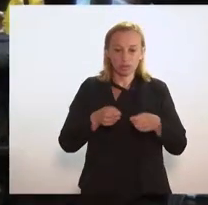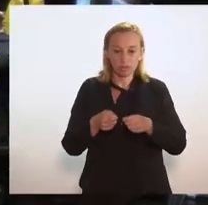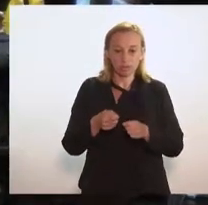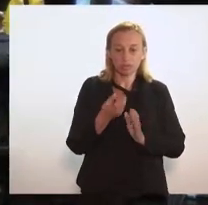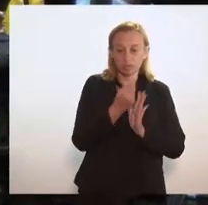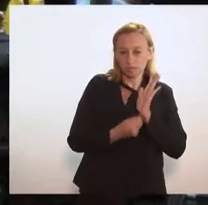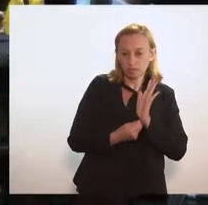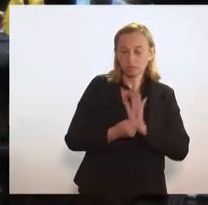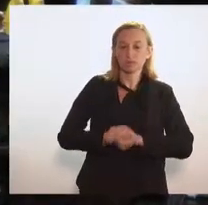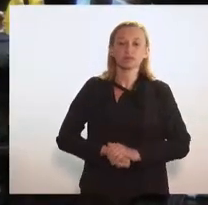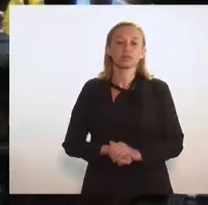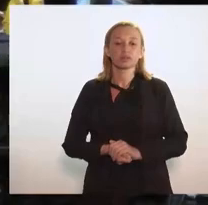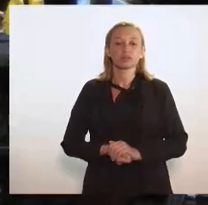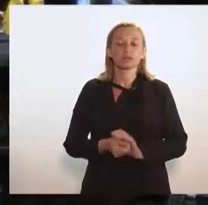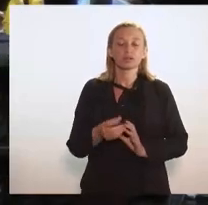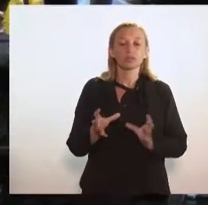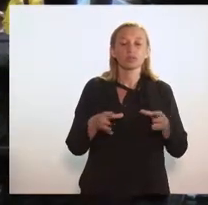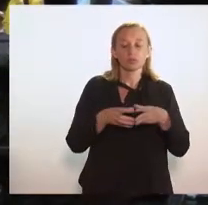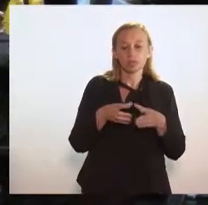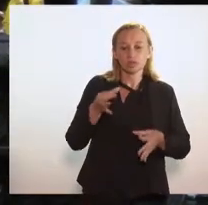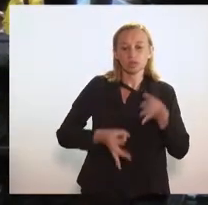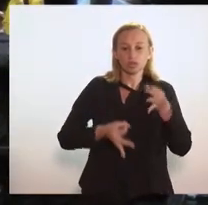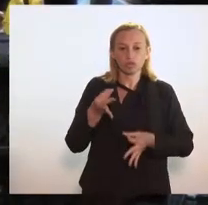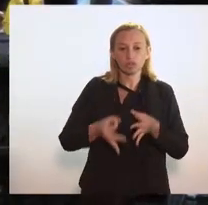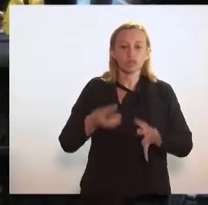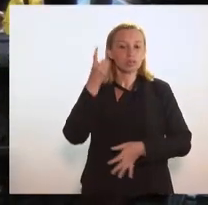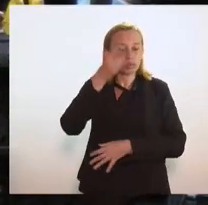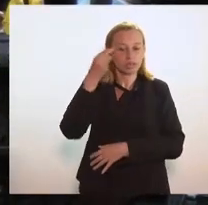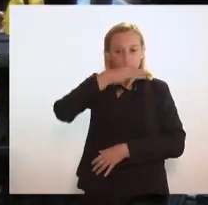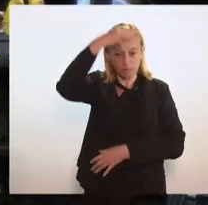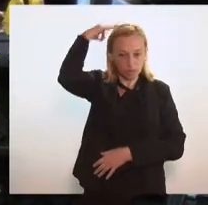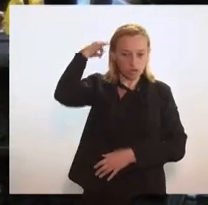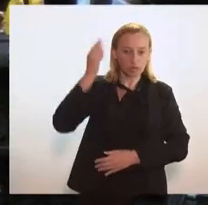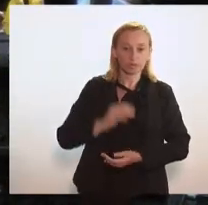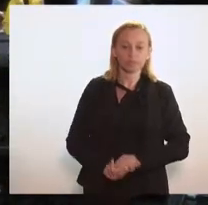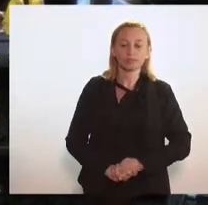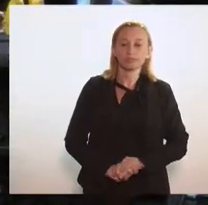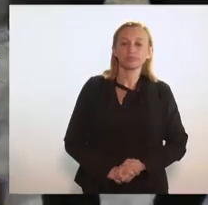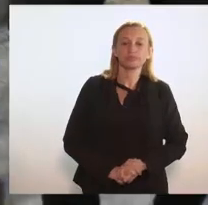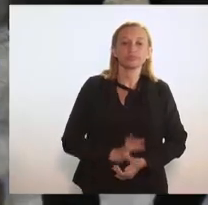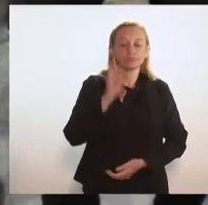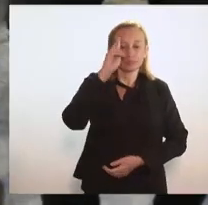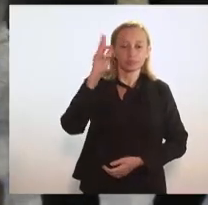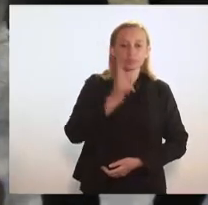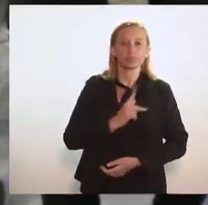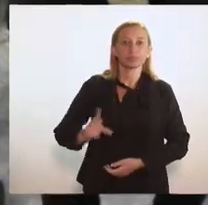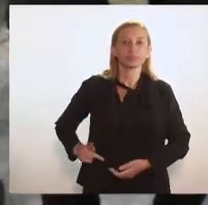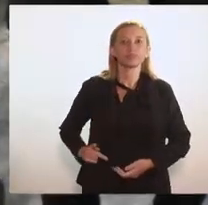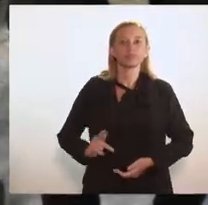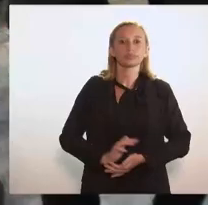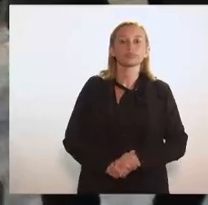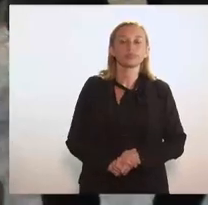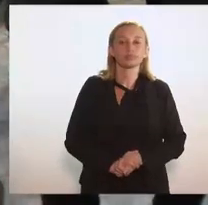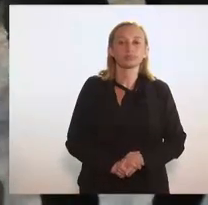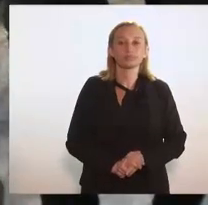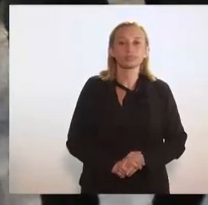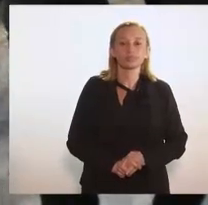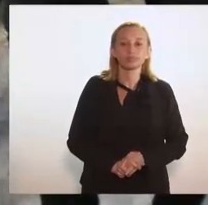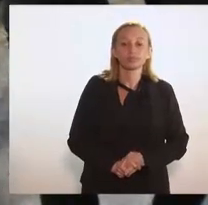o emite parecer pela comissão de constantes o deputado Márcio Pacheco o seu presidente eu